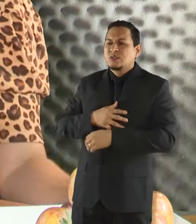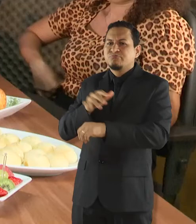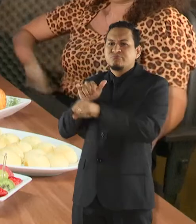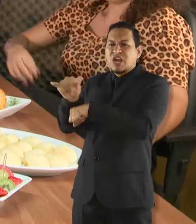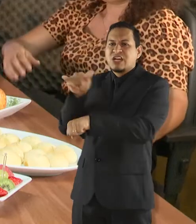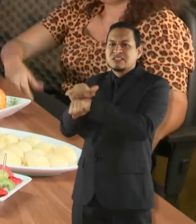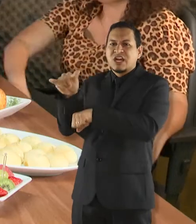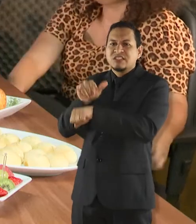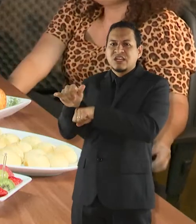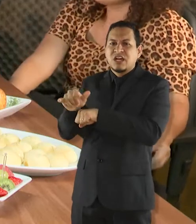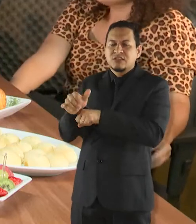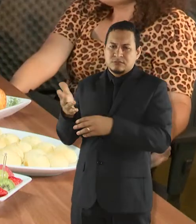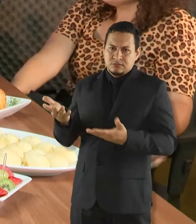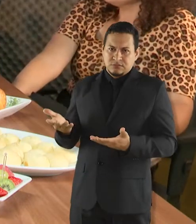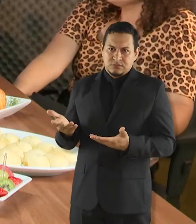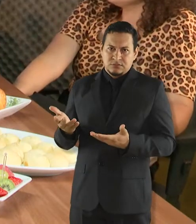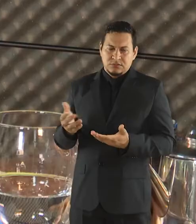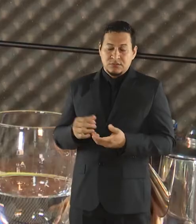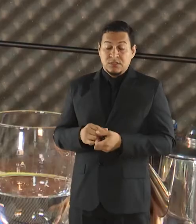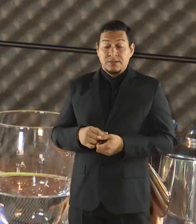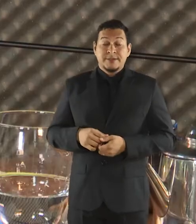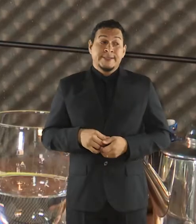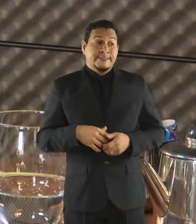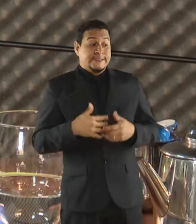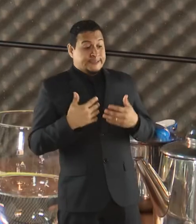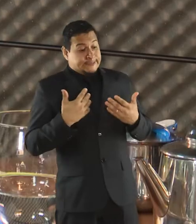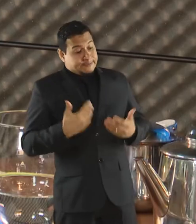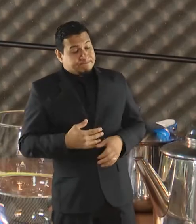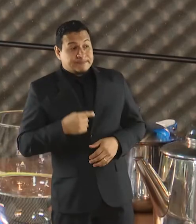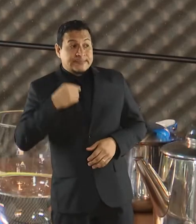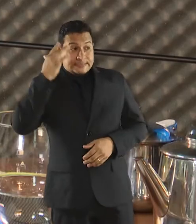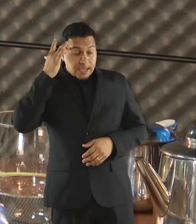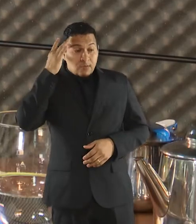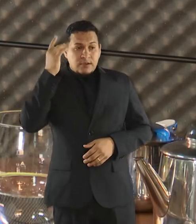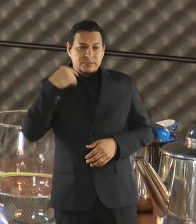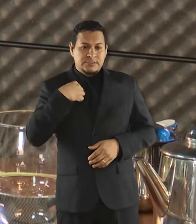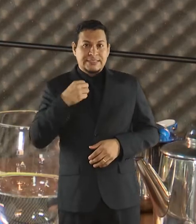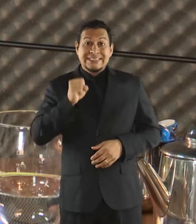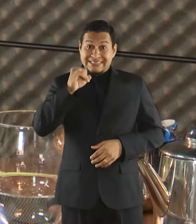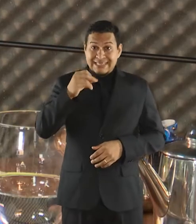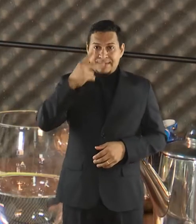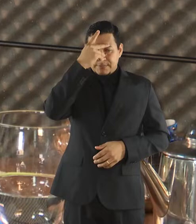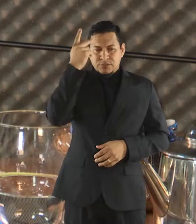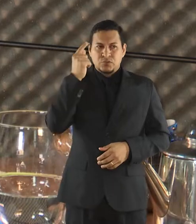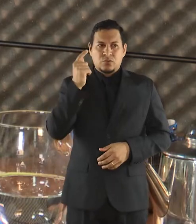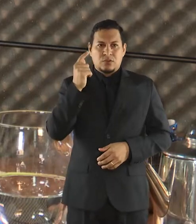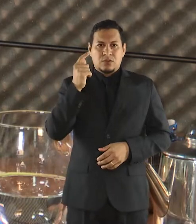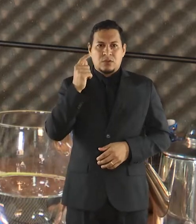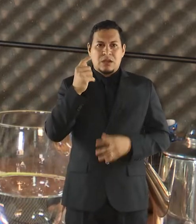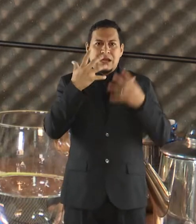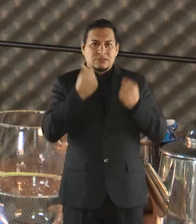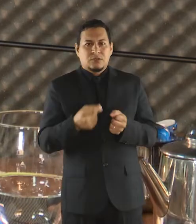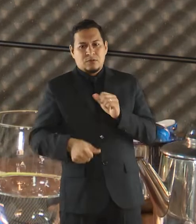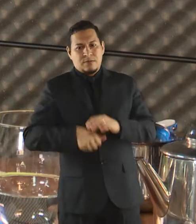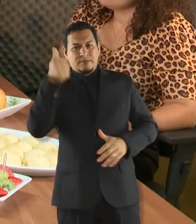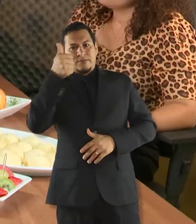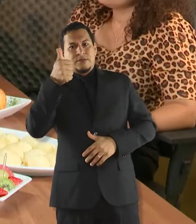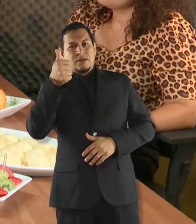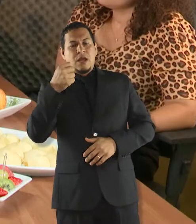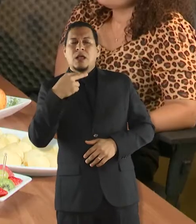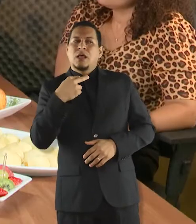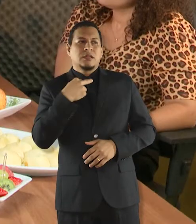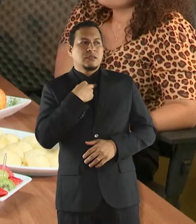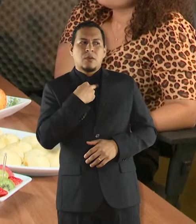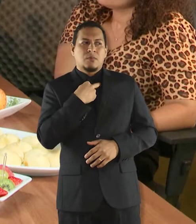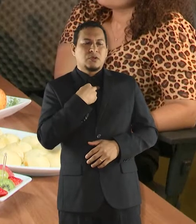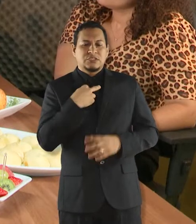lá. Olha, eu acho o seguinte. Eu acho que quem trai uma vez pode não trair a segunda. Uhum. Entendeu? Tu acha?